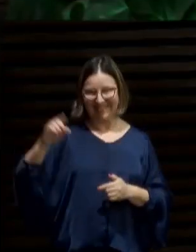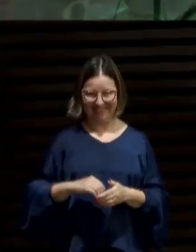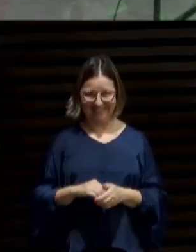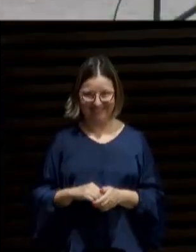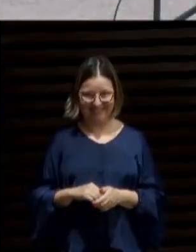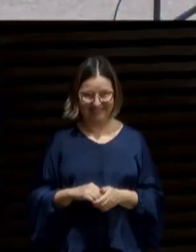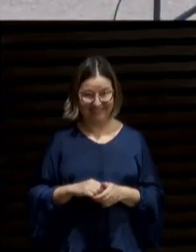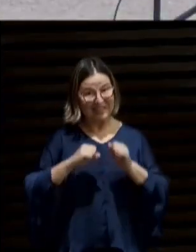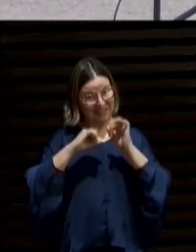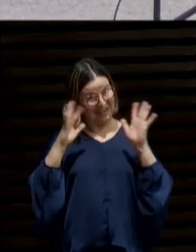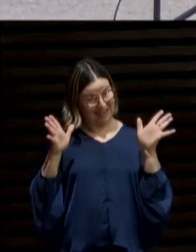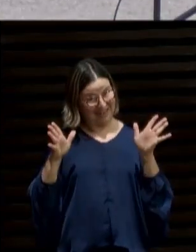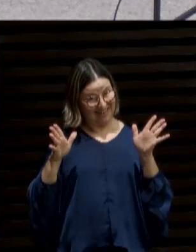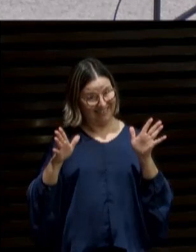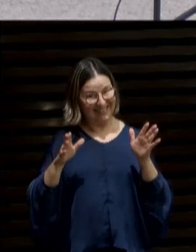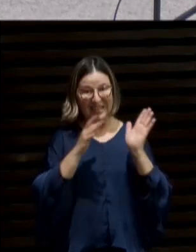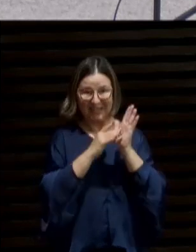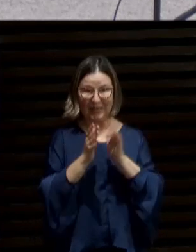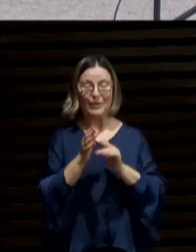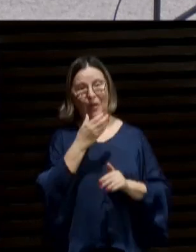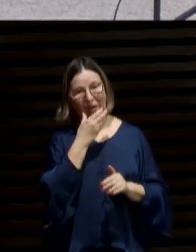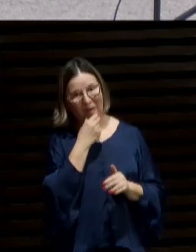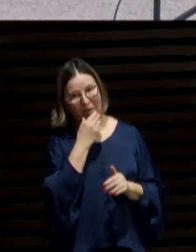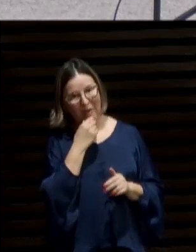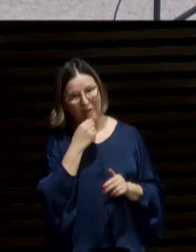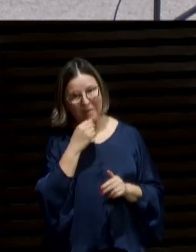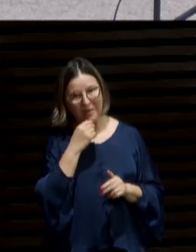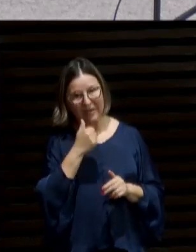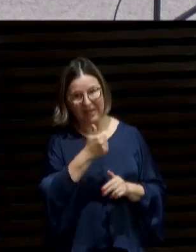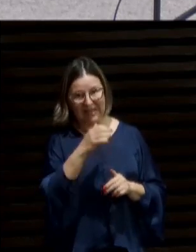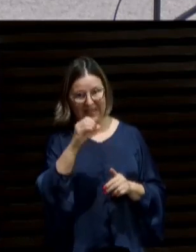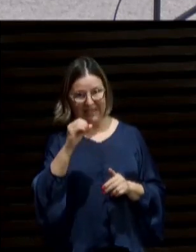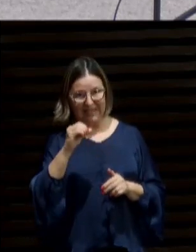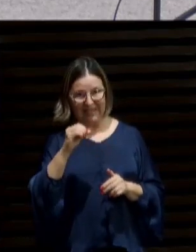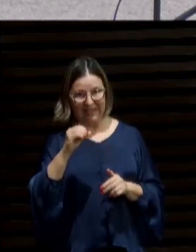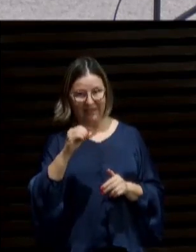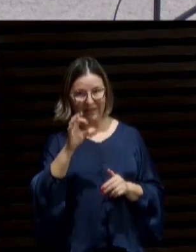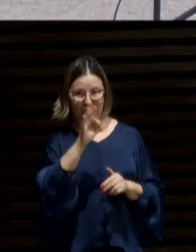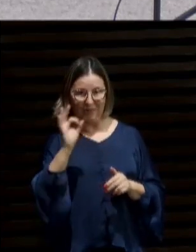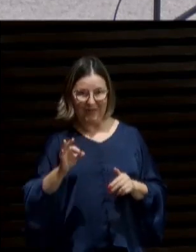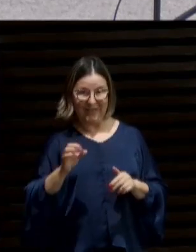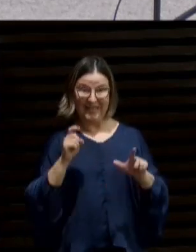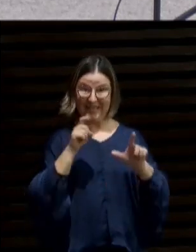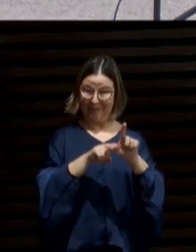você? Que Jesus foi um homem 100% dependente do Pai?